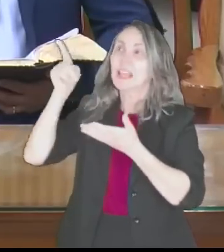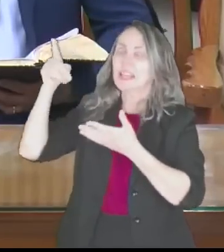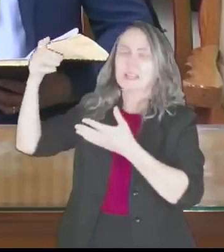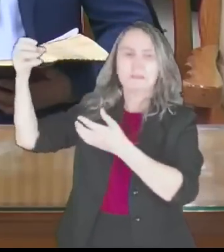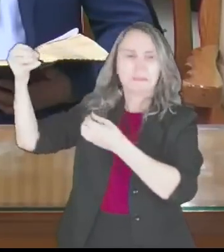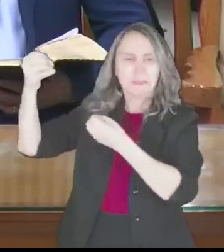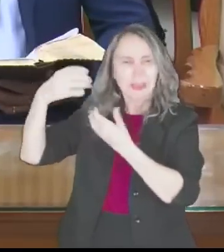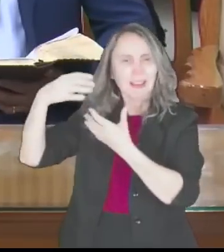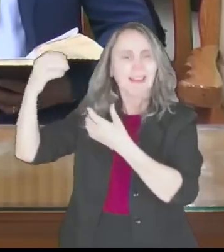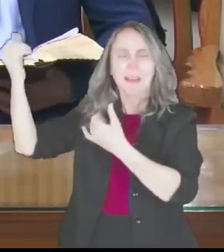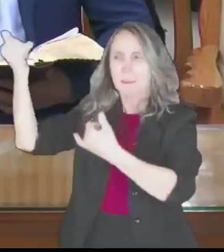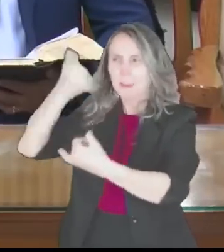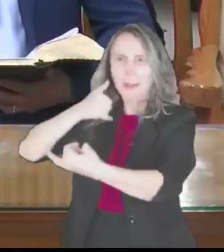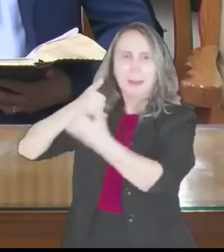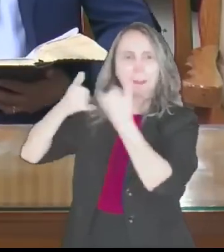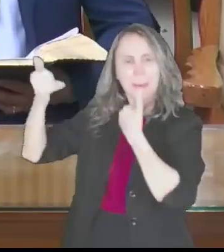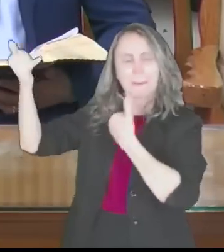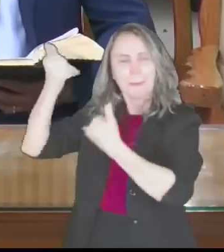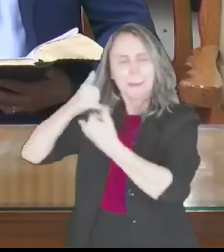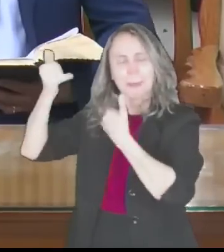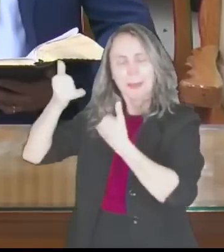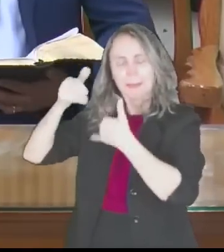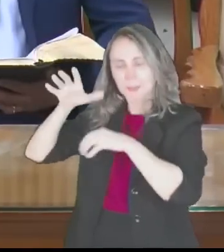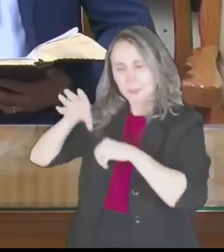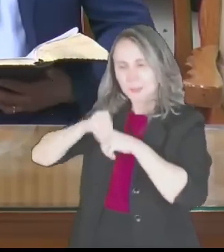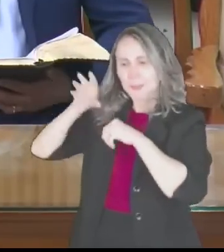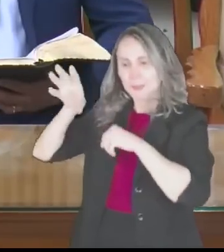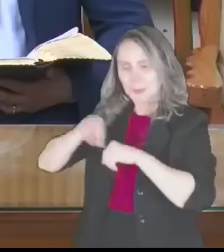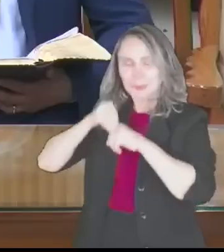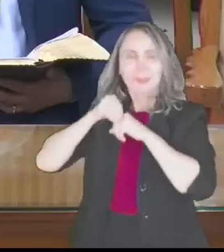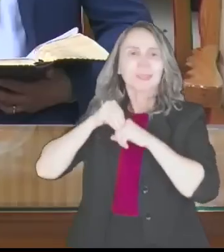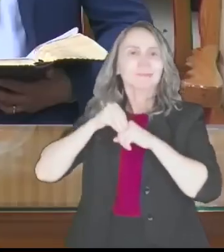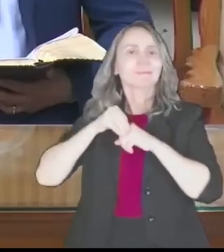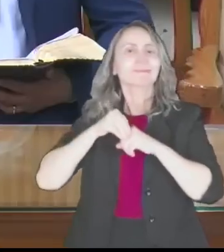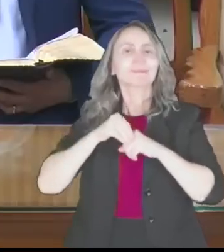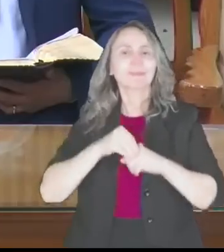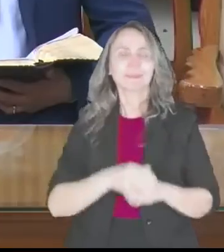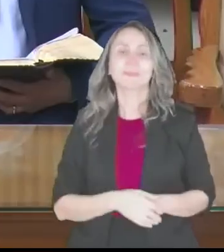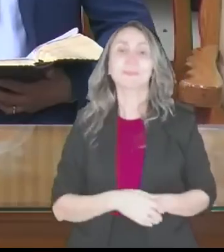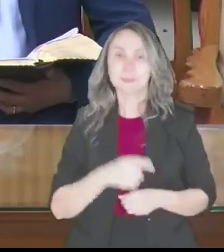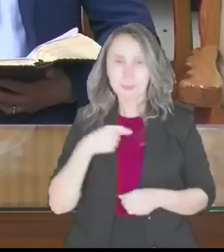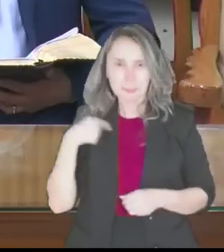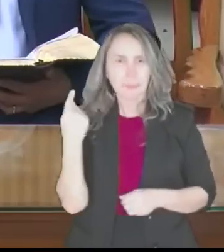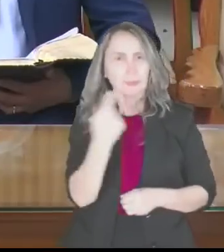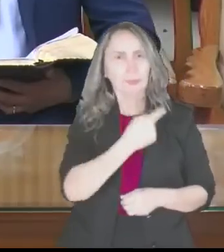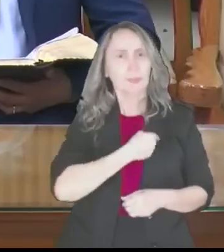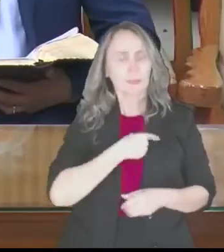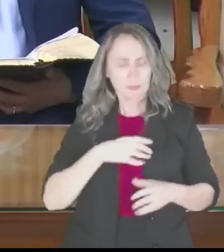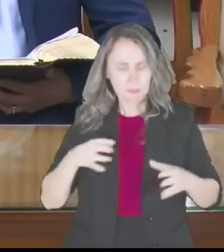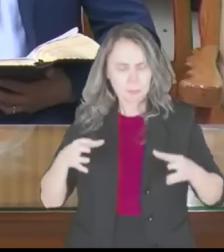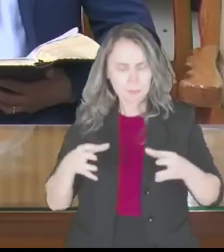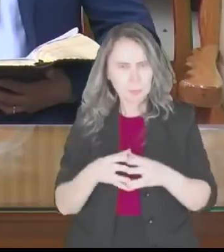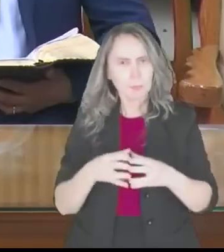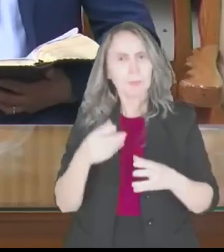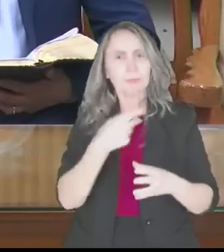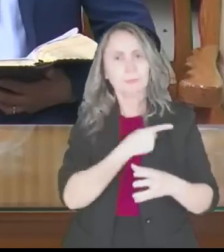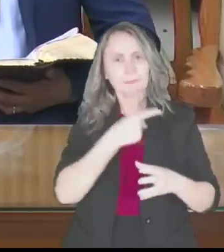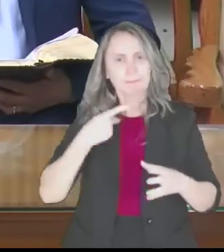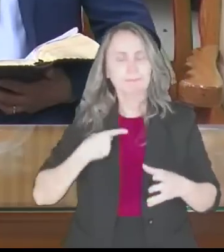Nós, pastores, nós temos que entrar na câmara secreta para descobrir coisa que o povo não